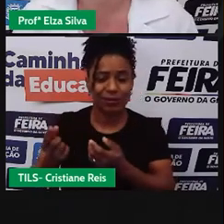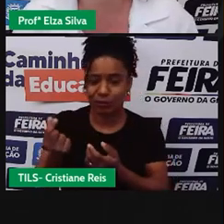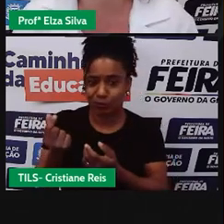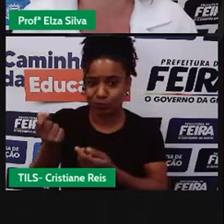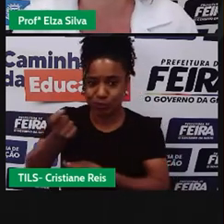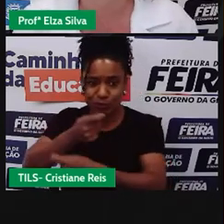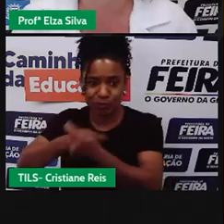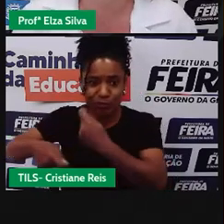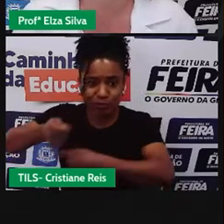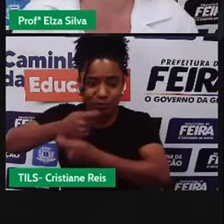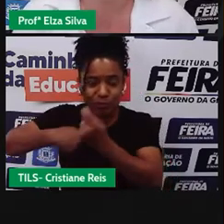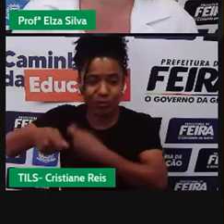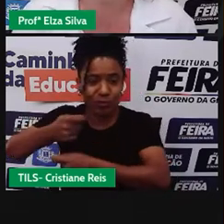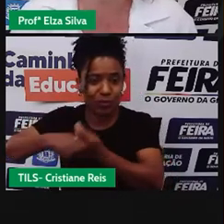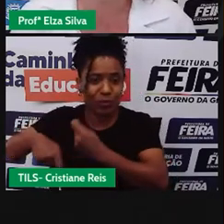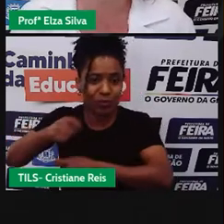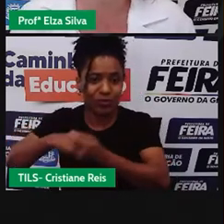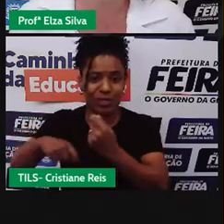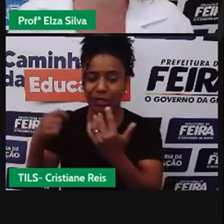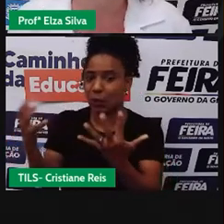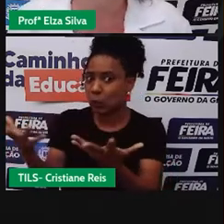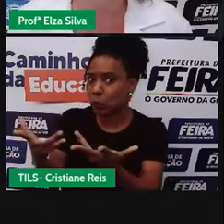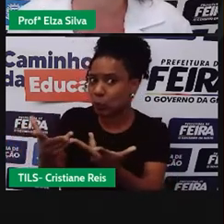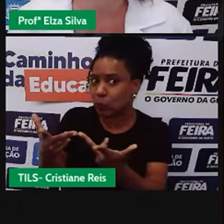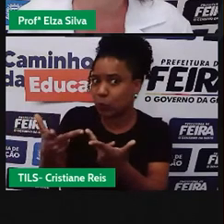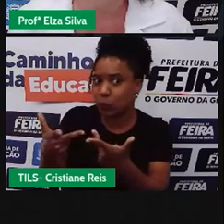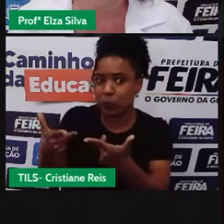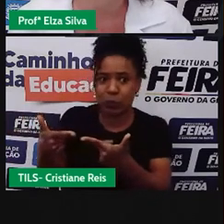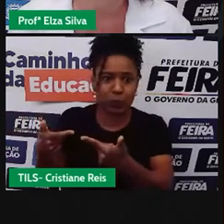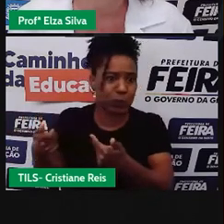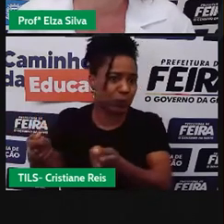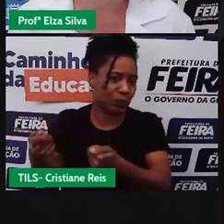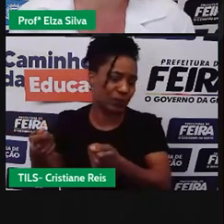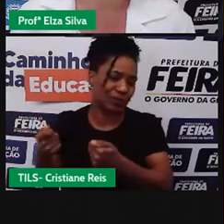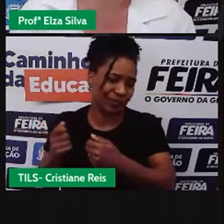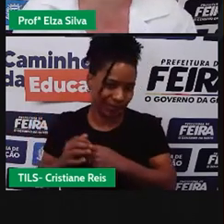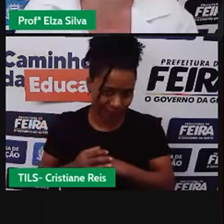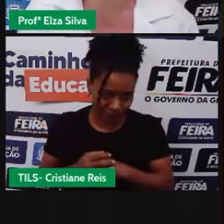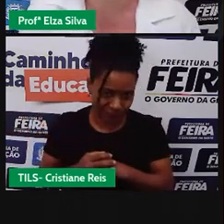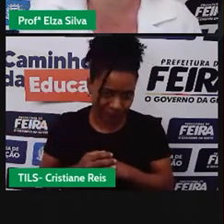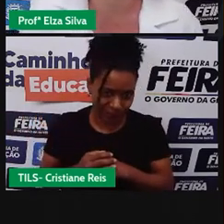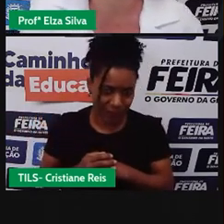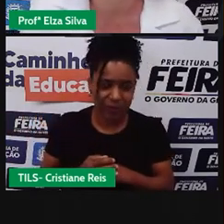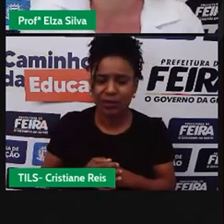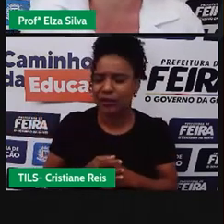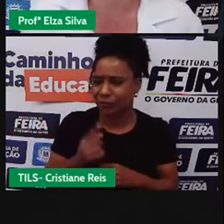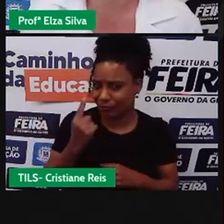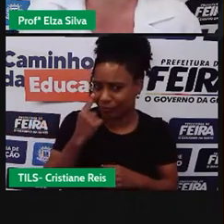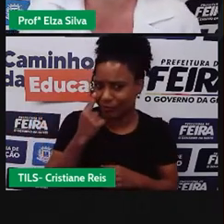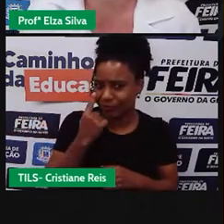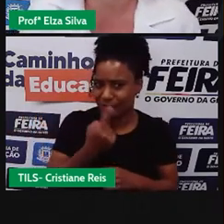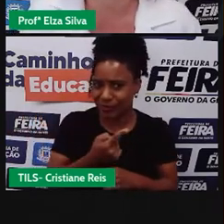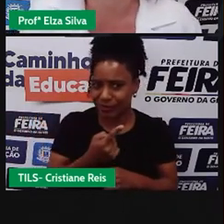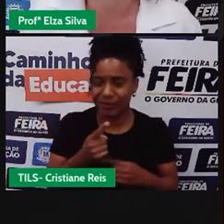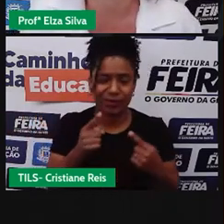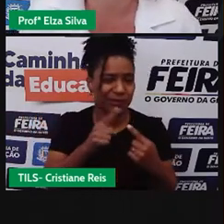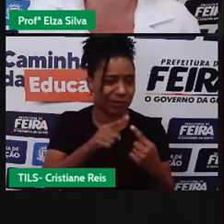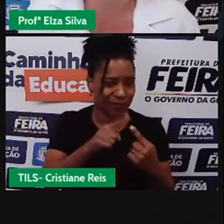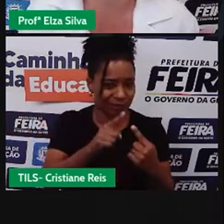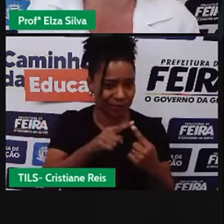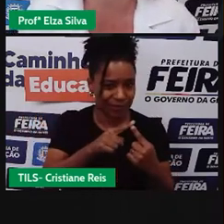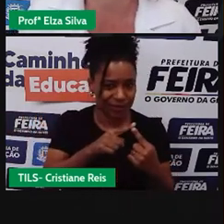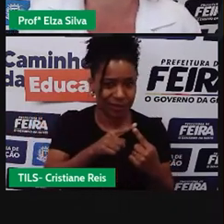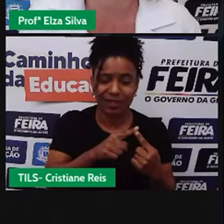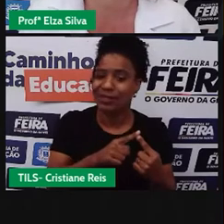de uma pessoa dessa área qualificada. Observe que no primeiro, eles preferem, eles